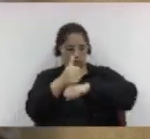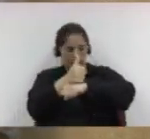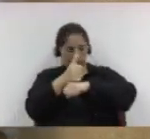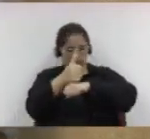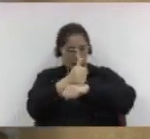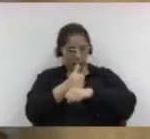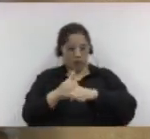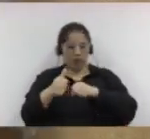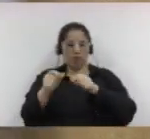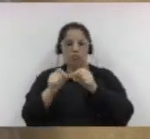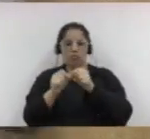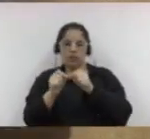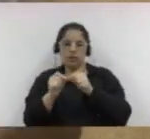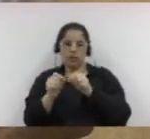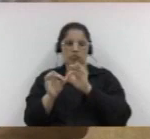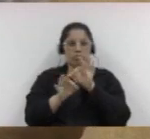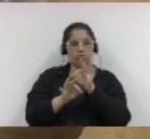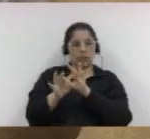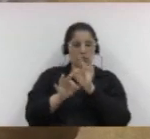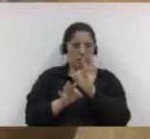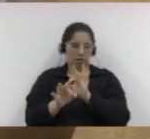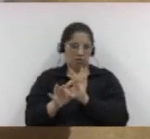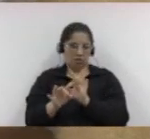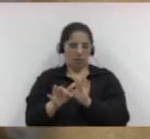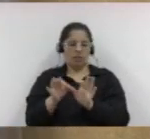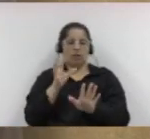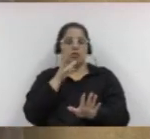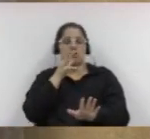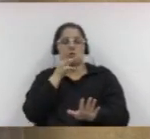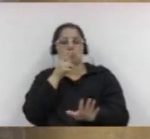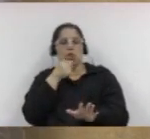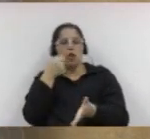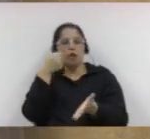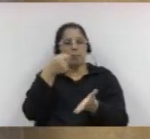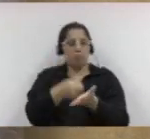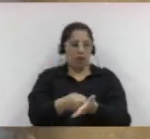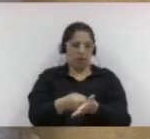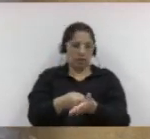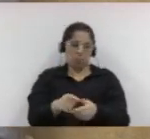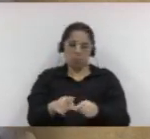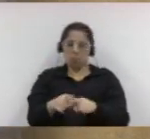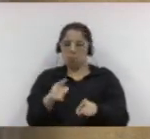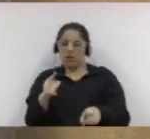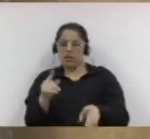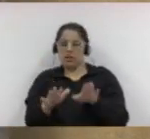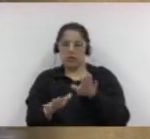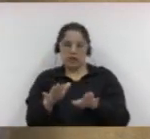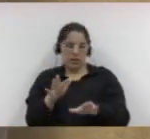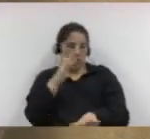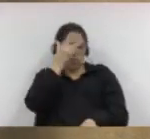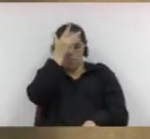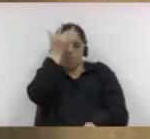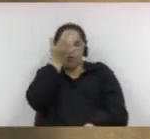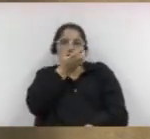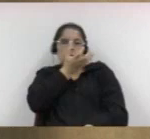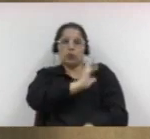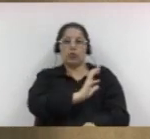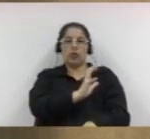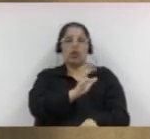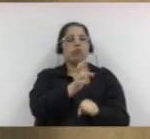o cidadão prefere? Constrói. Não é? Então, a questão da irregularidade dos projetos, da irregularidade das